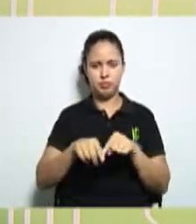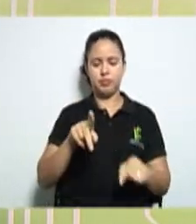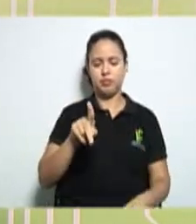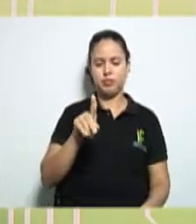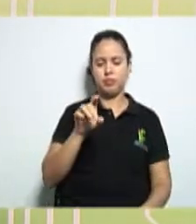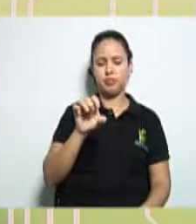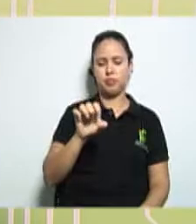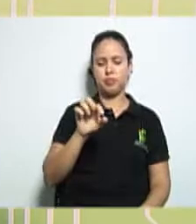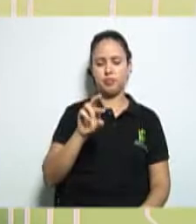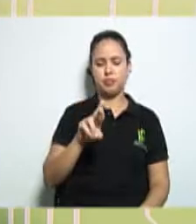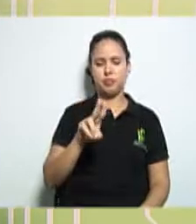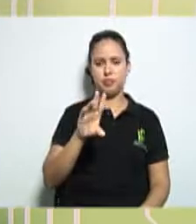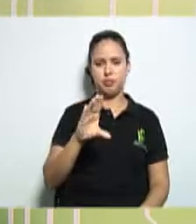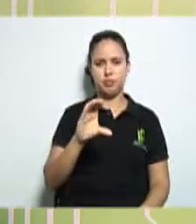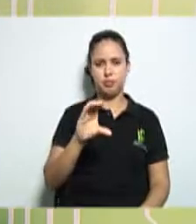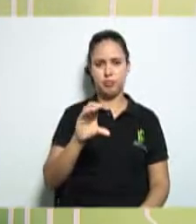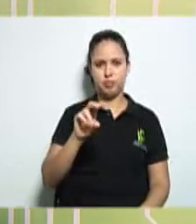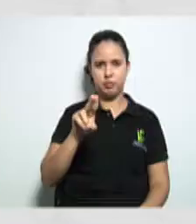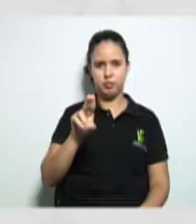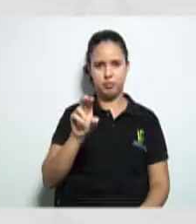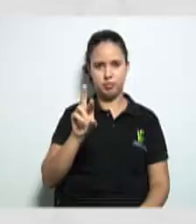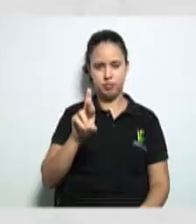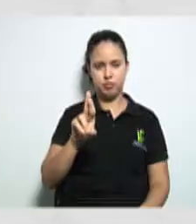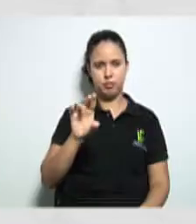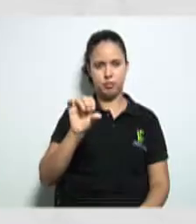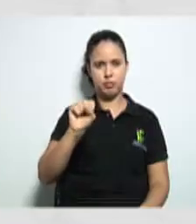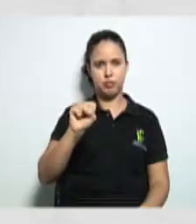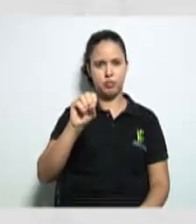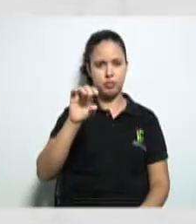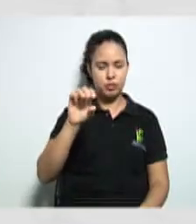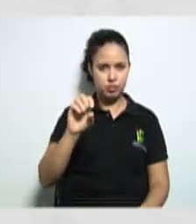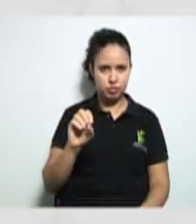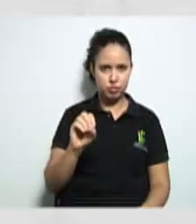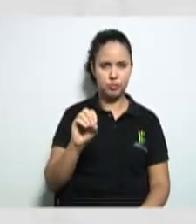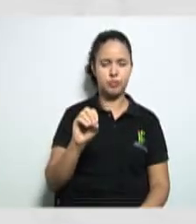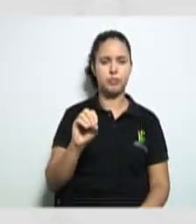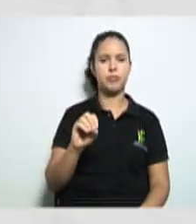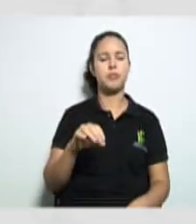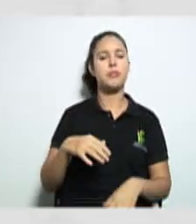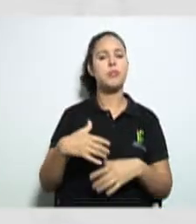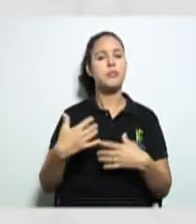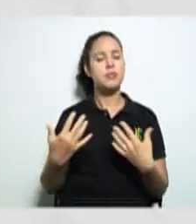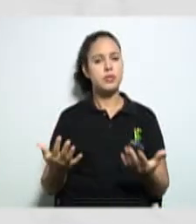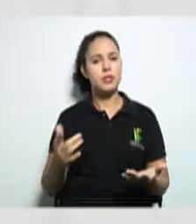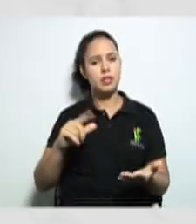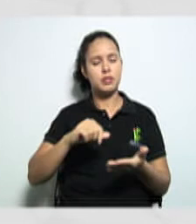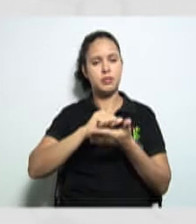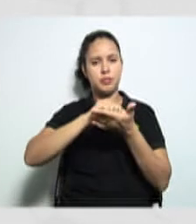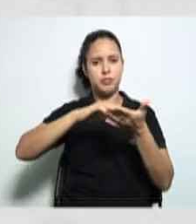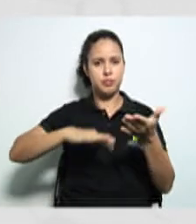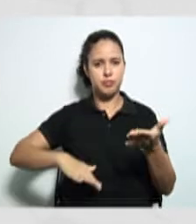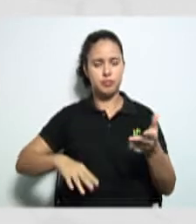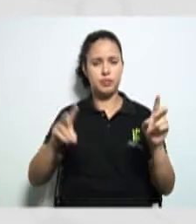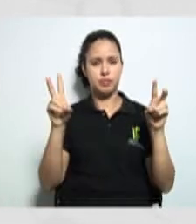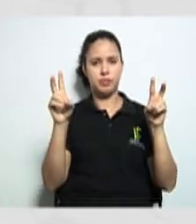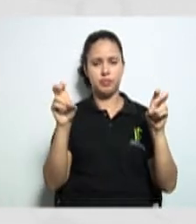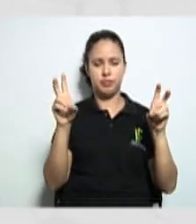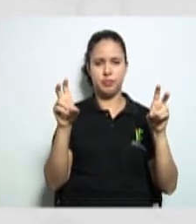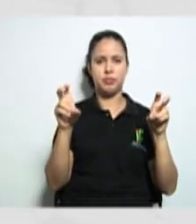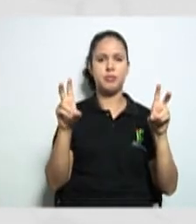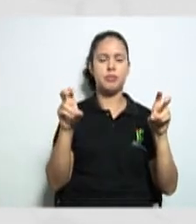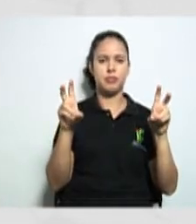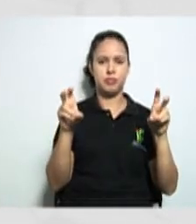realizar fora da nossa aula aqui. Então, a tarefa ela tem o título como